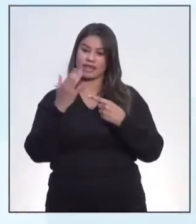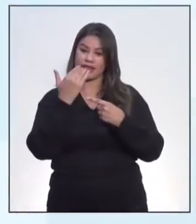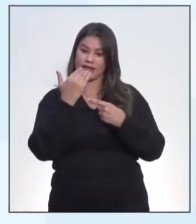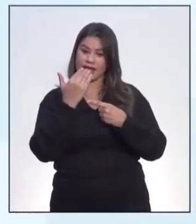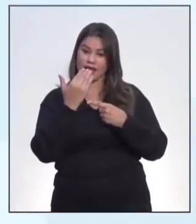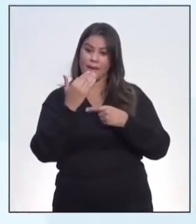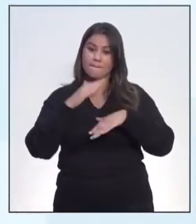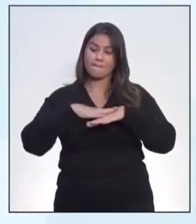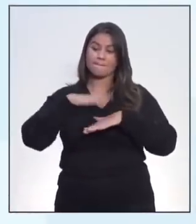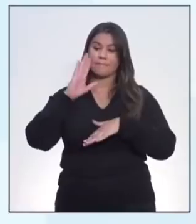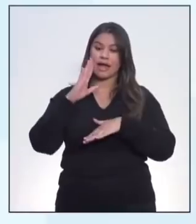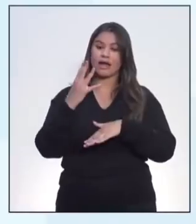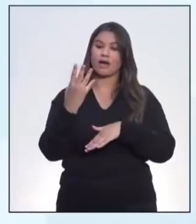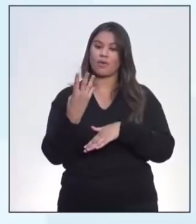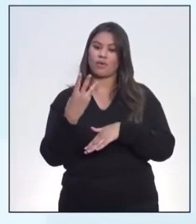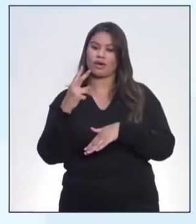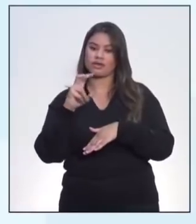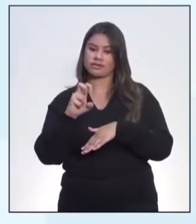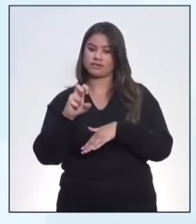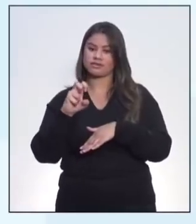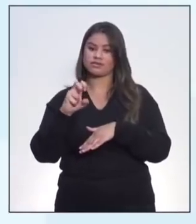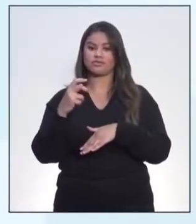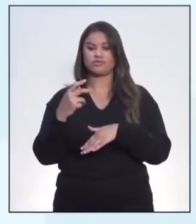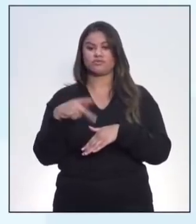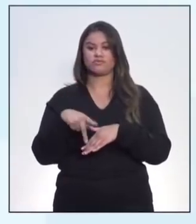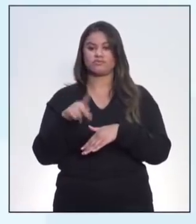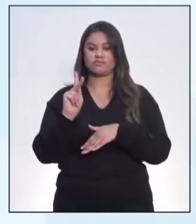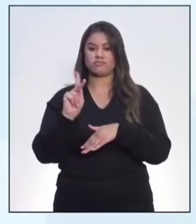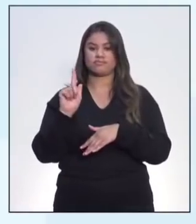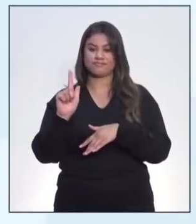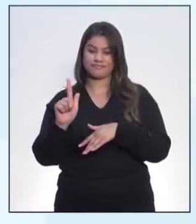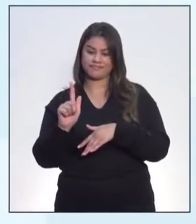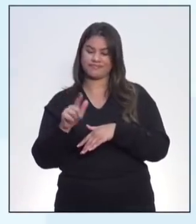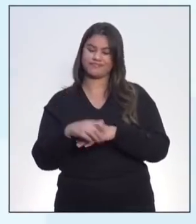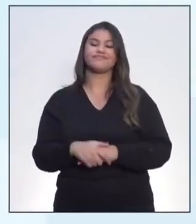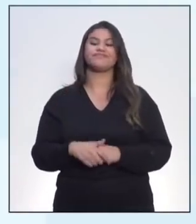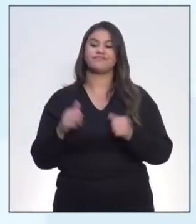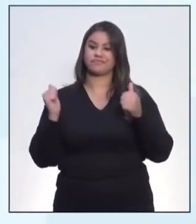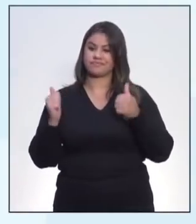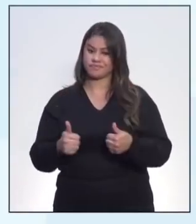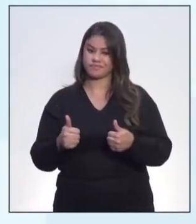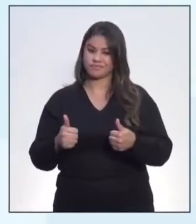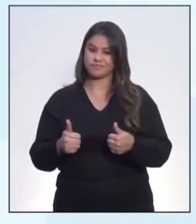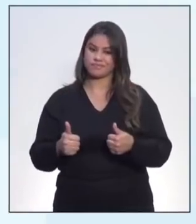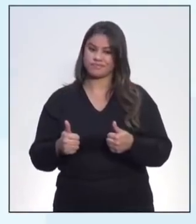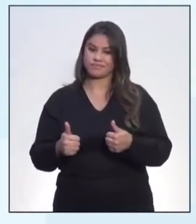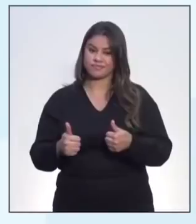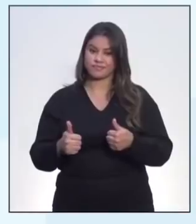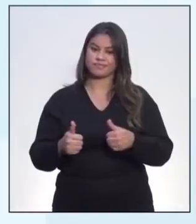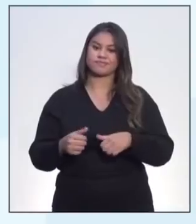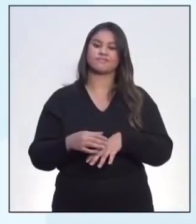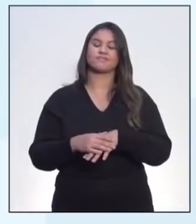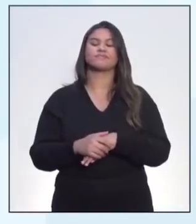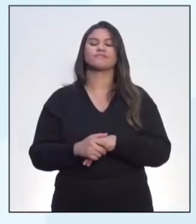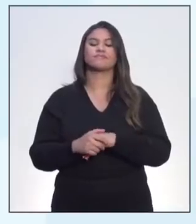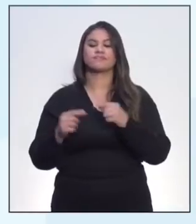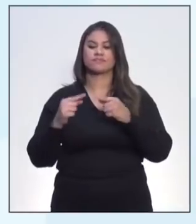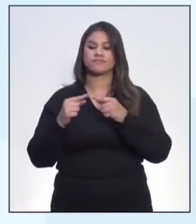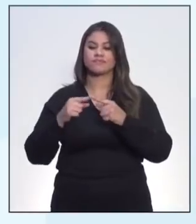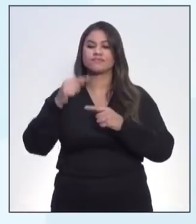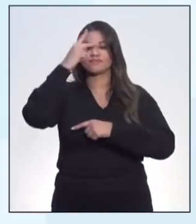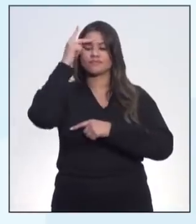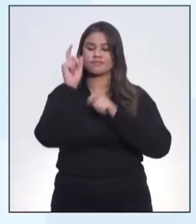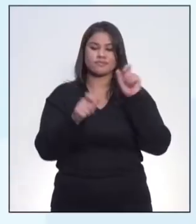quilogramas. Voltamos lá no infográfico para você ter essa plena convicção. Tudo bem? 45 quilos de carne por habitante